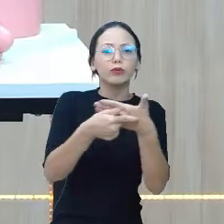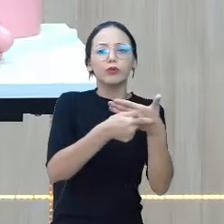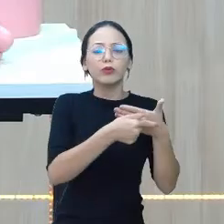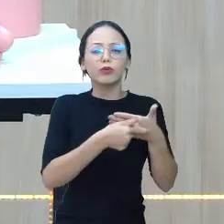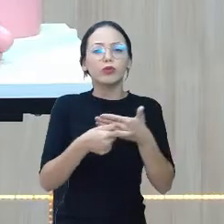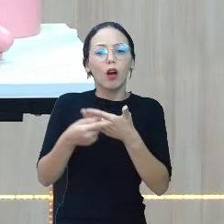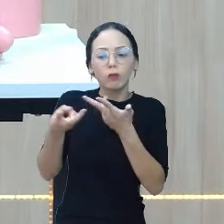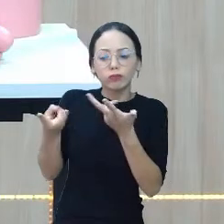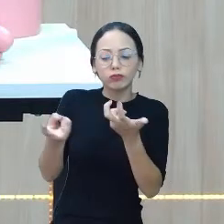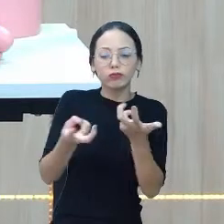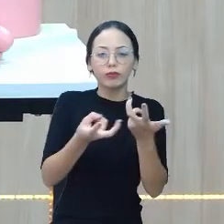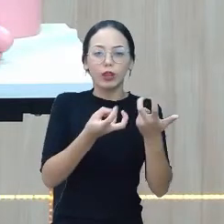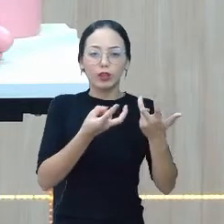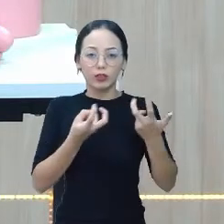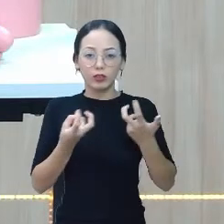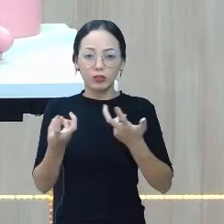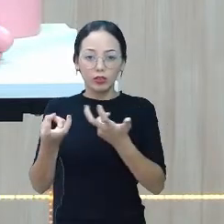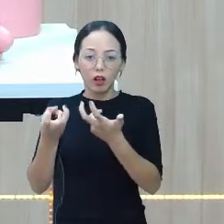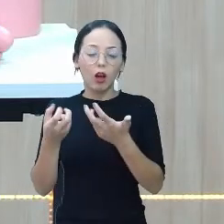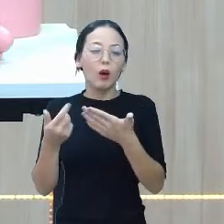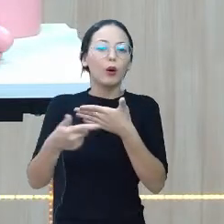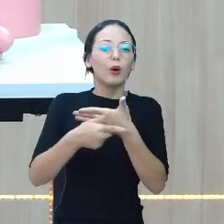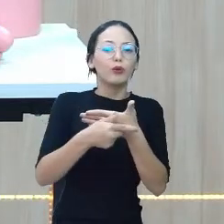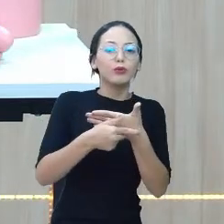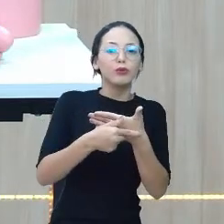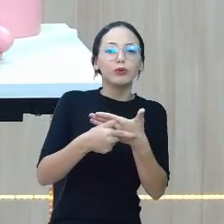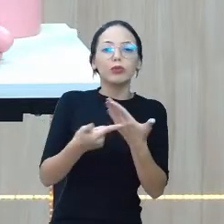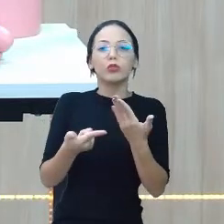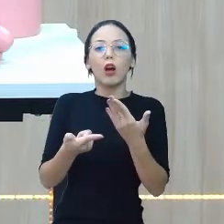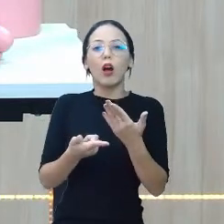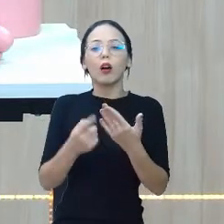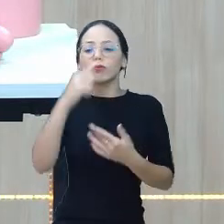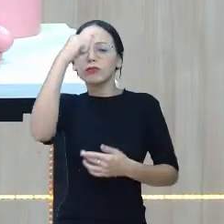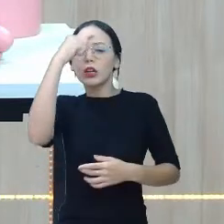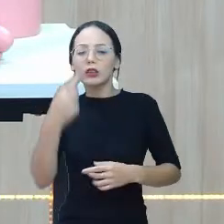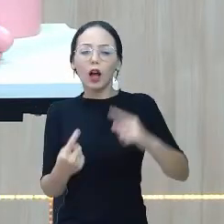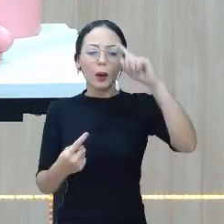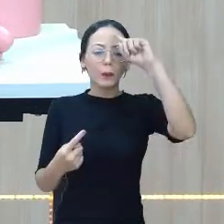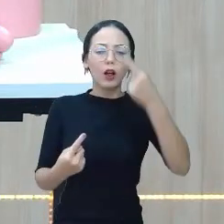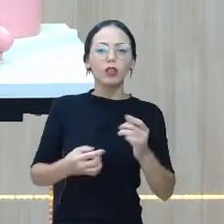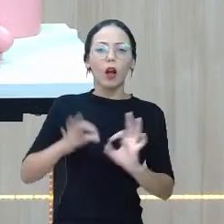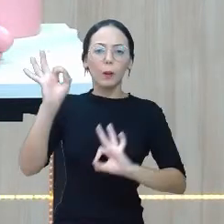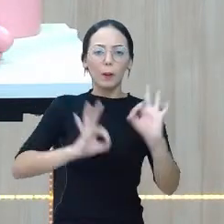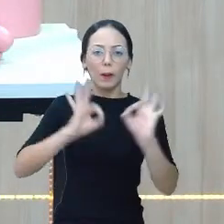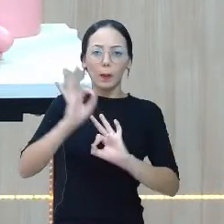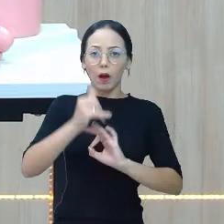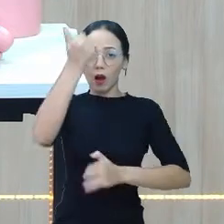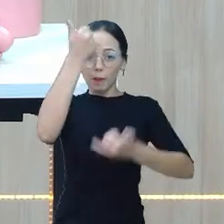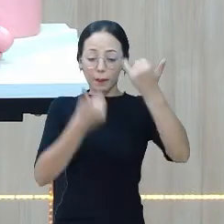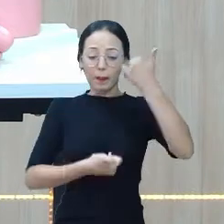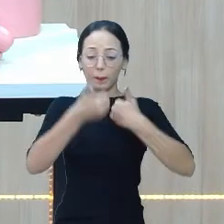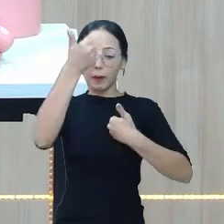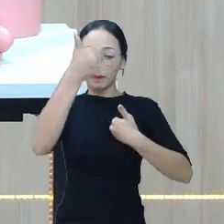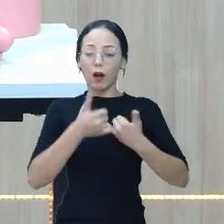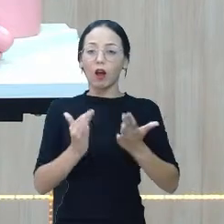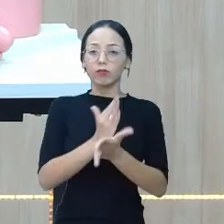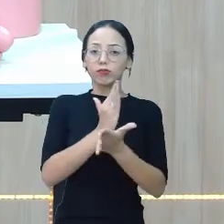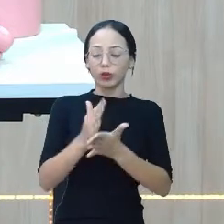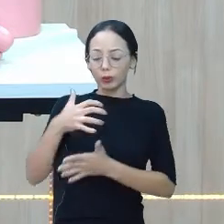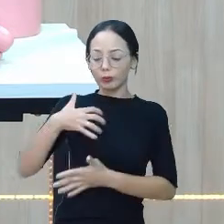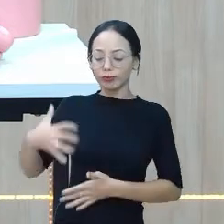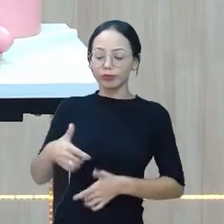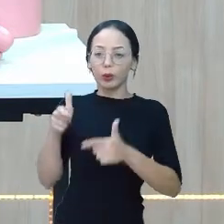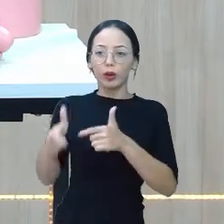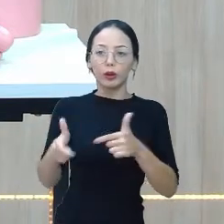da percepção, a função, né, de comandar, de dar alguns comandos em algumas partes do nosso